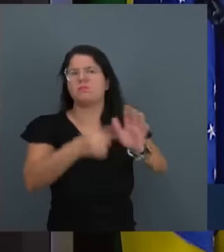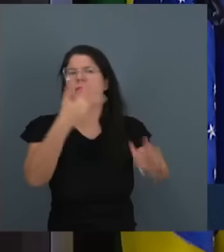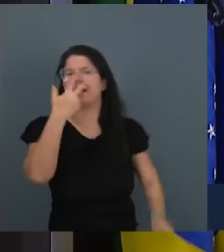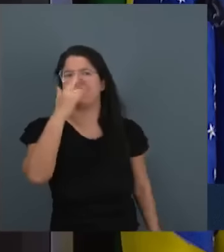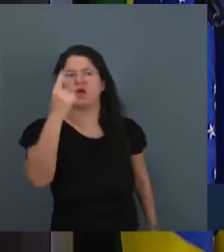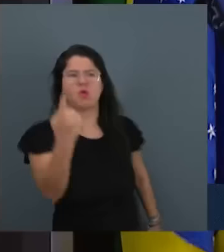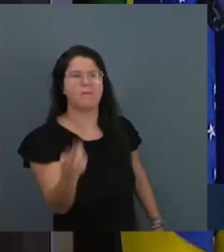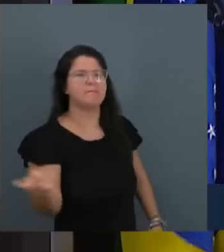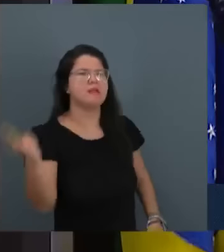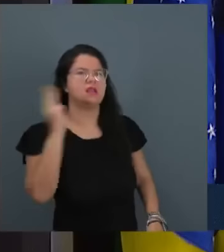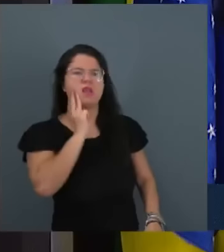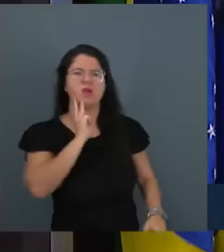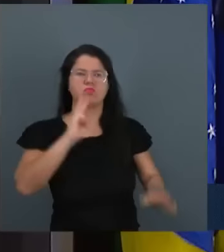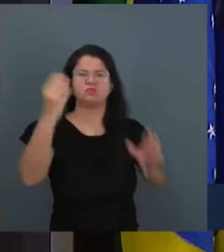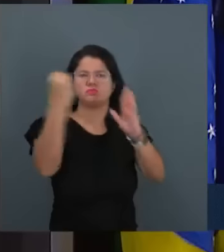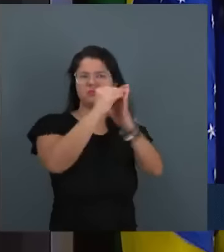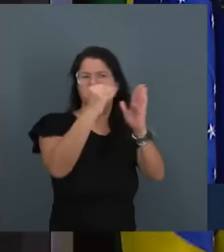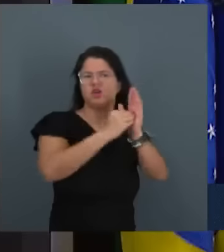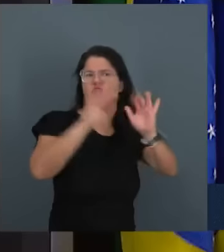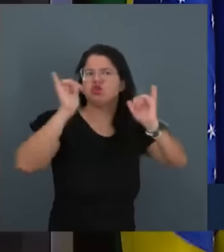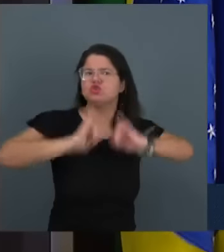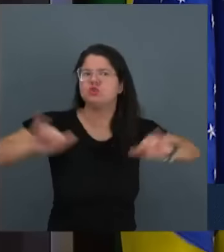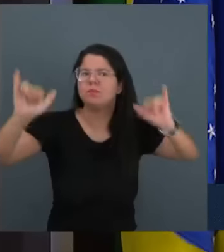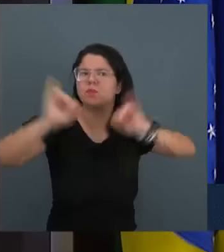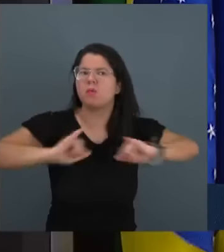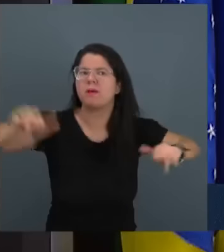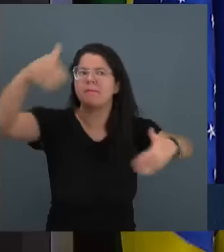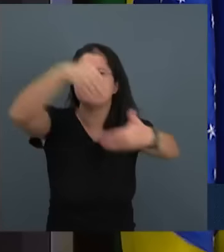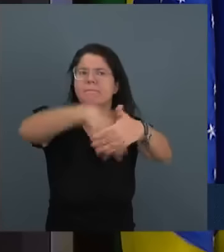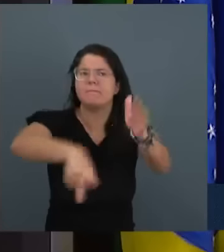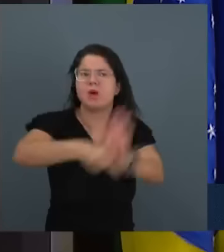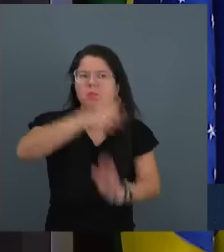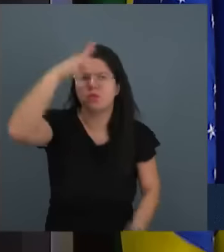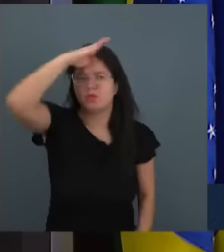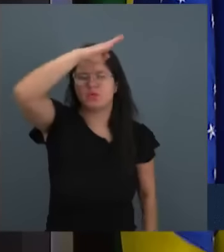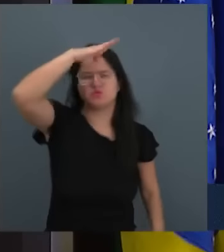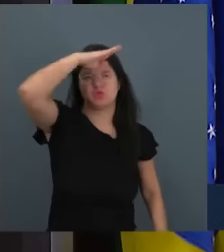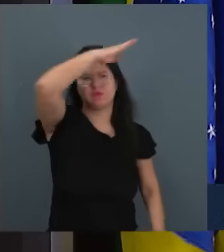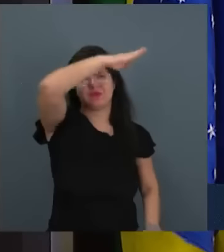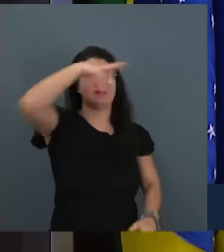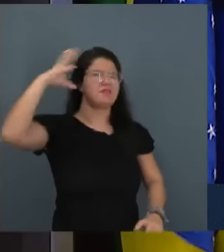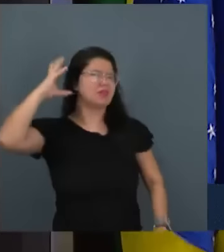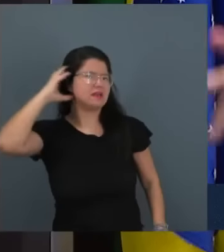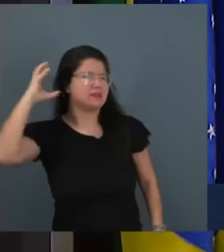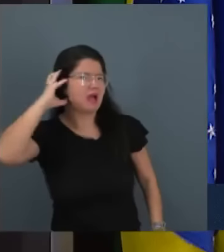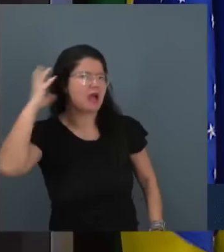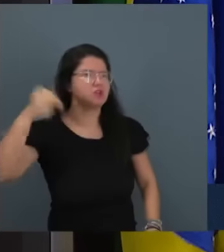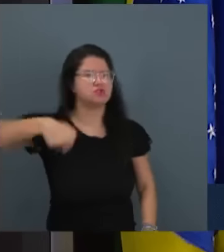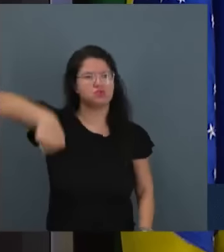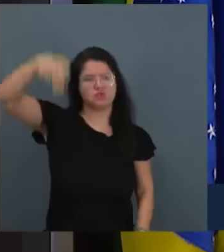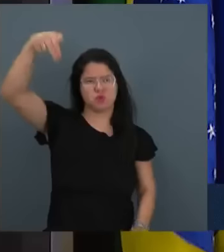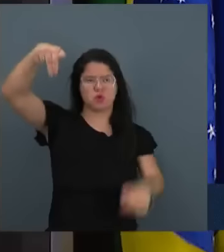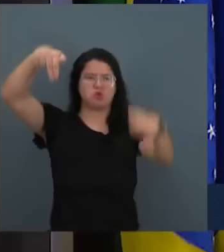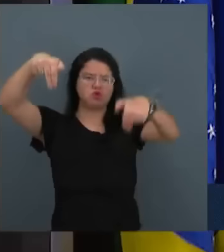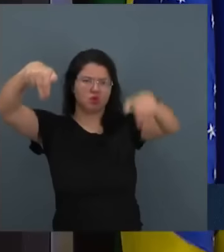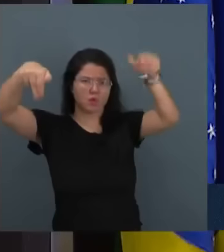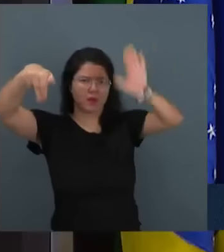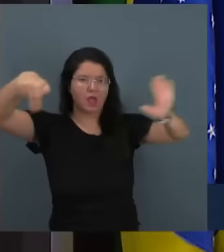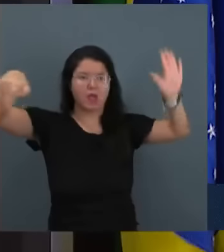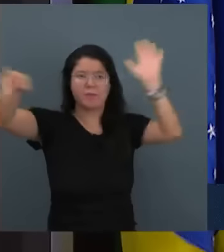de inserções, de propaganda eleitoral do Bolsonaro, nas rádios do norte e nordeste do